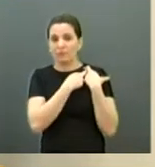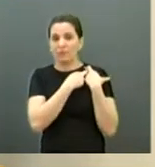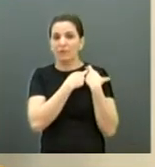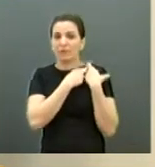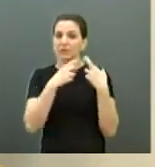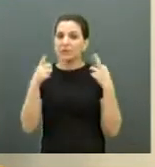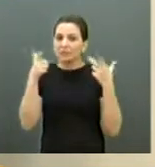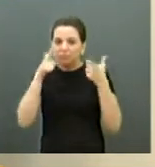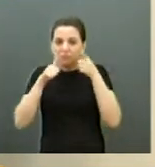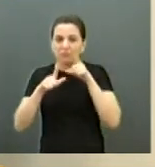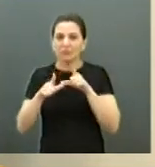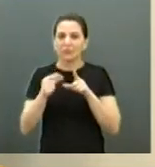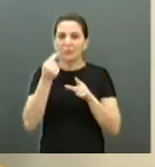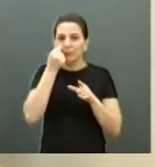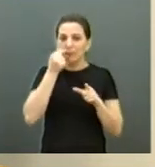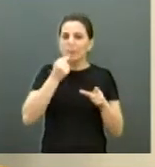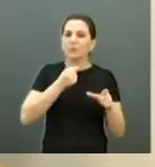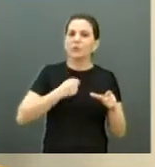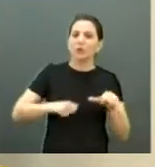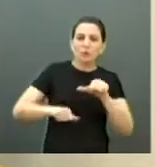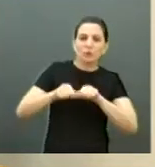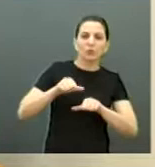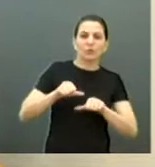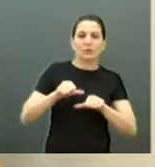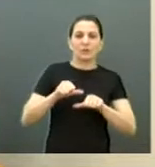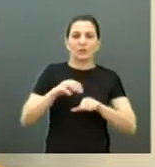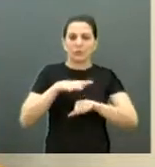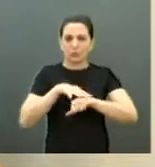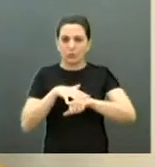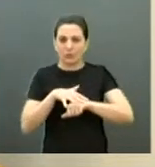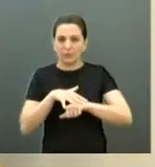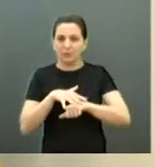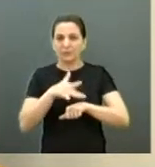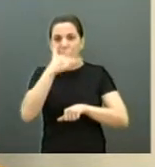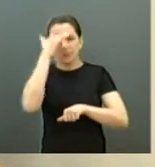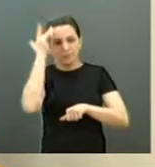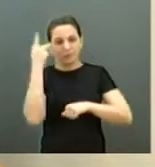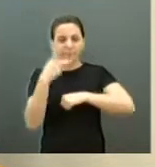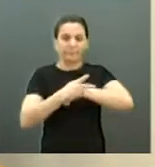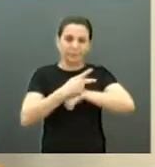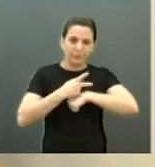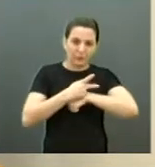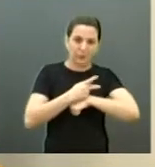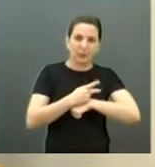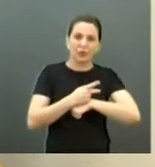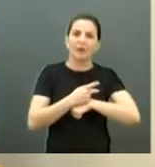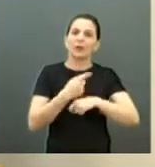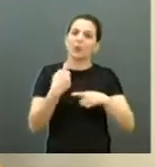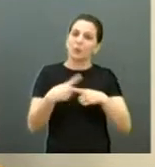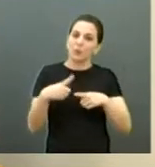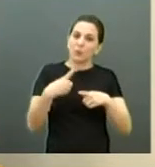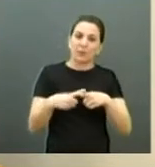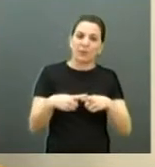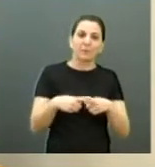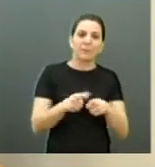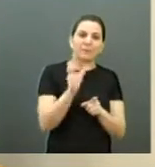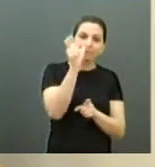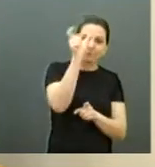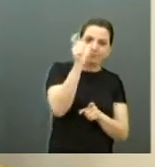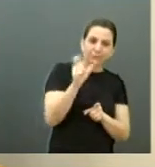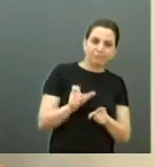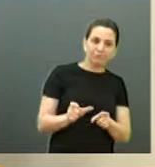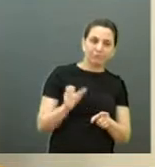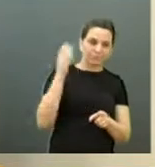é um mínimo as mesmas pessoas que nos procuraram com lesão medular gostei aproveitar até a presença do